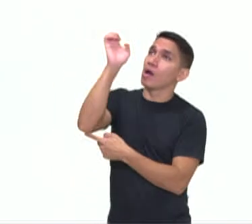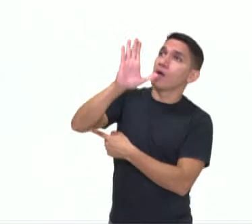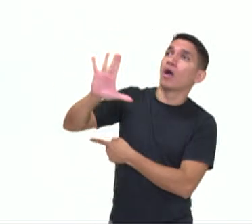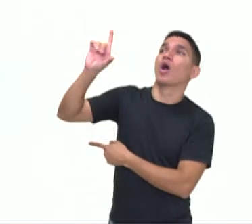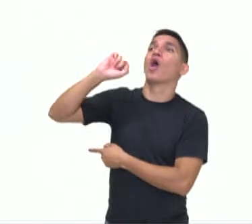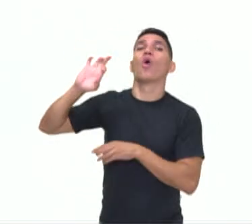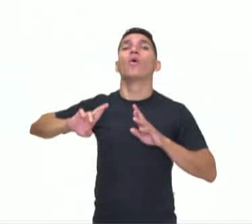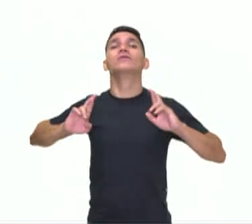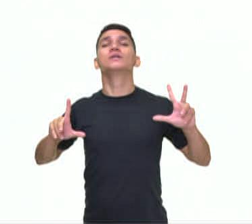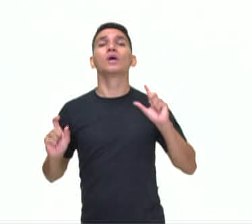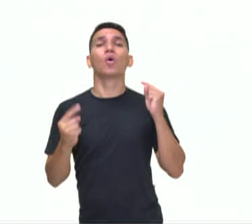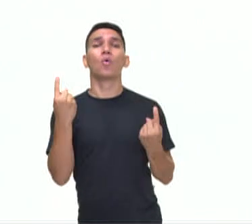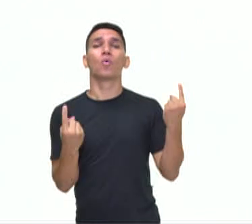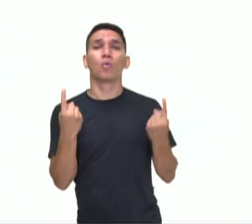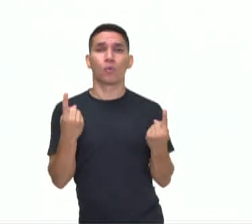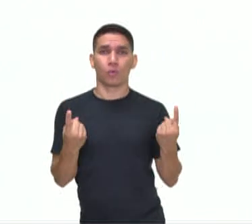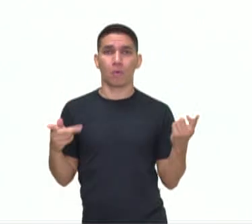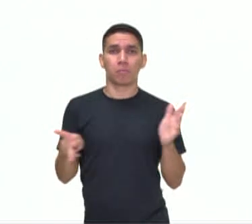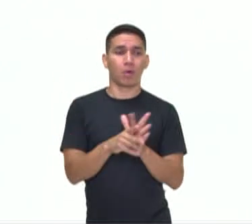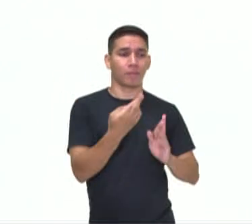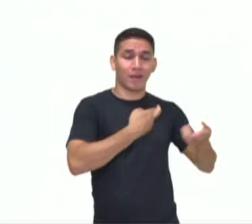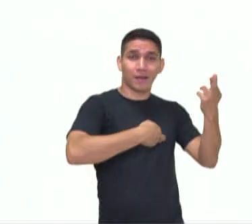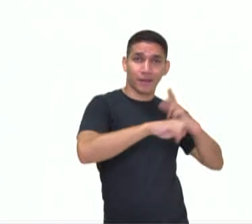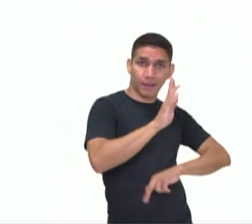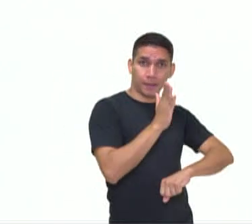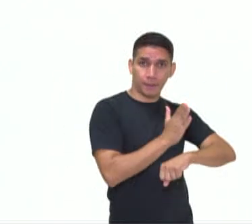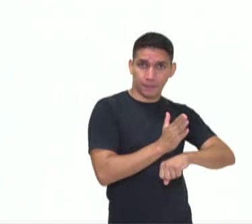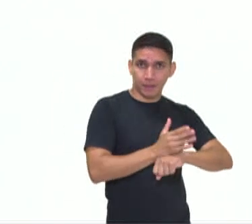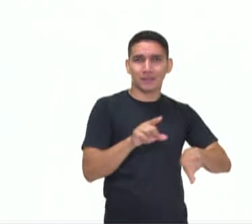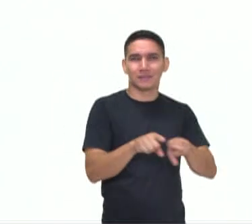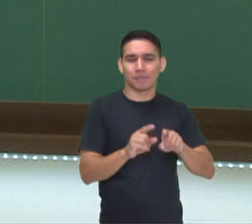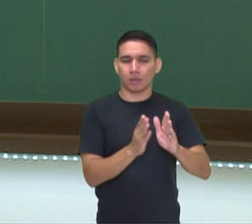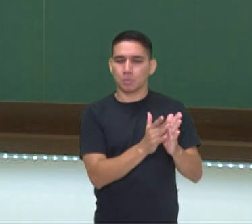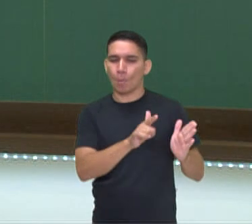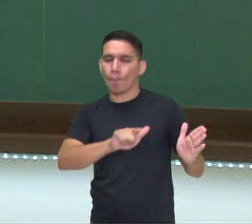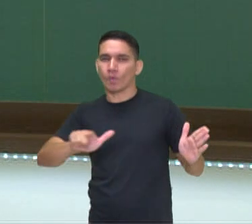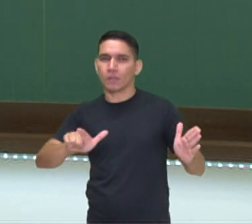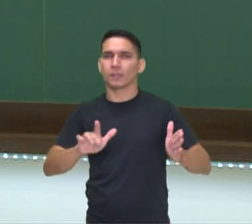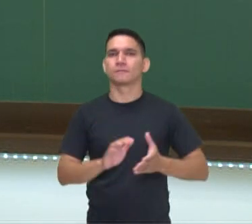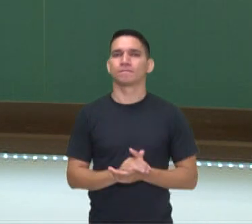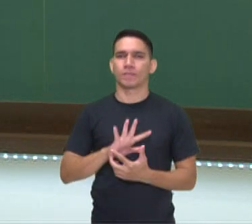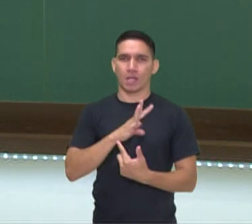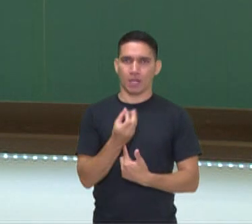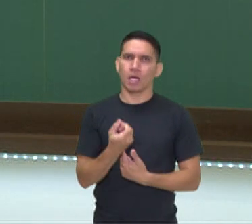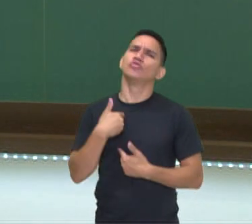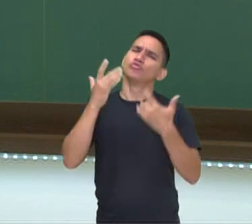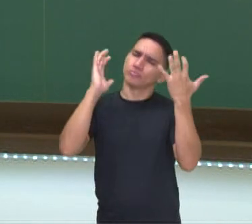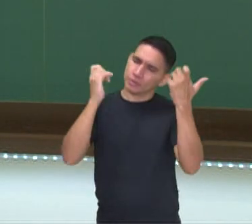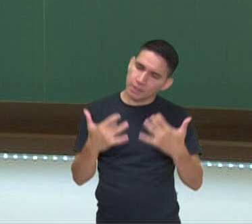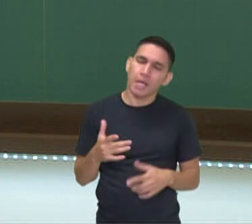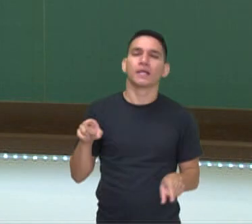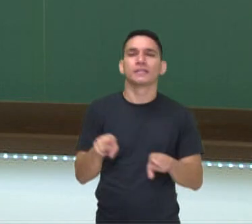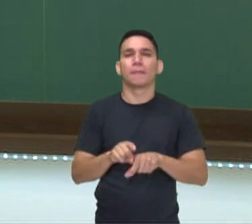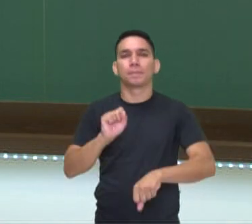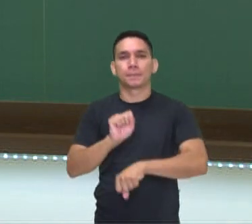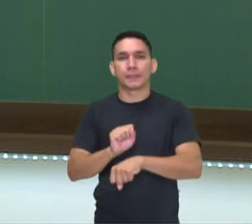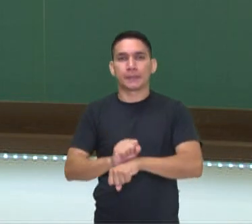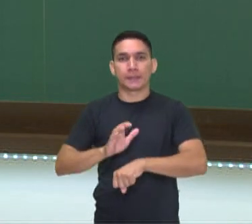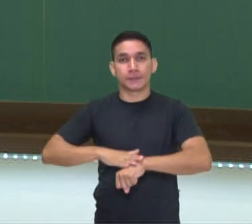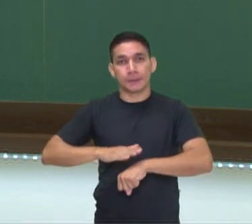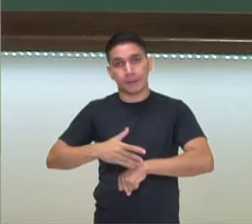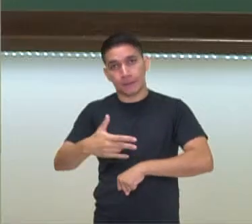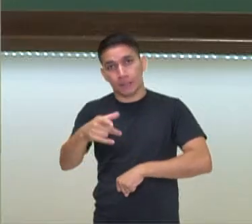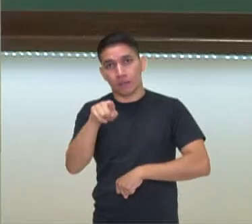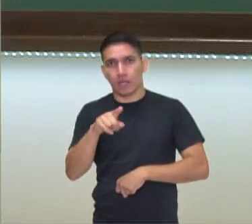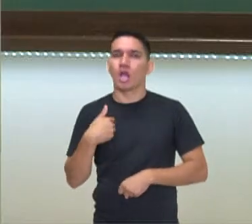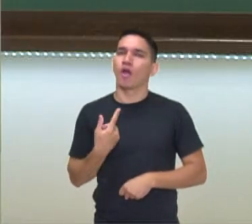o que diferenciou ou herdou do Renascimento e do maneirismo nas artes. Eu já falei um monte de coisa aí, eu vou dar um tempinho, eu